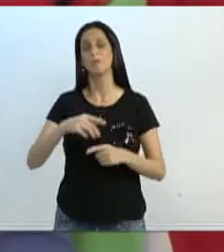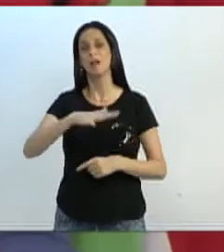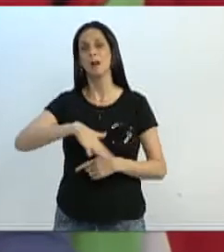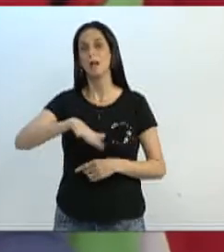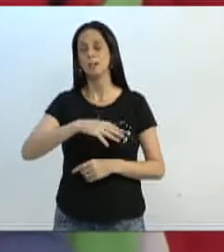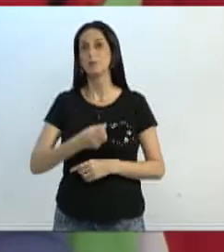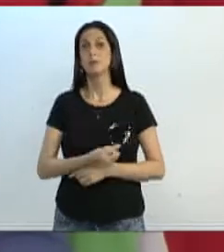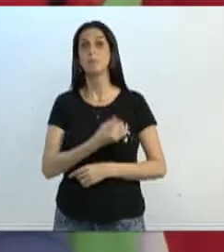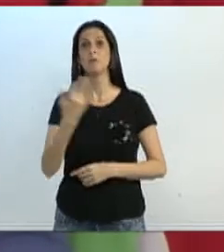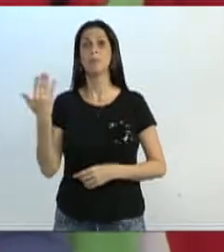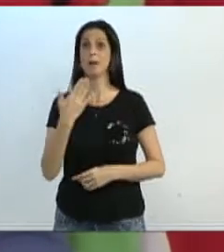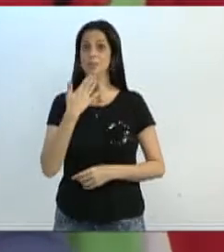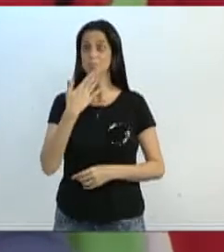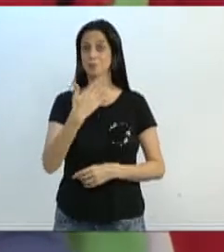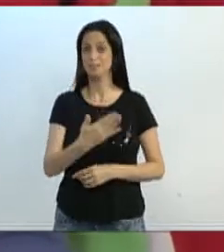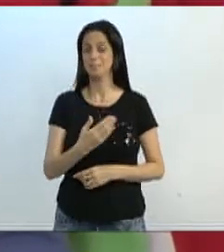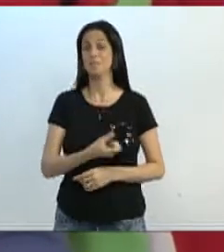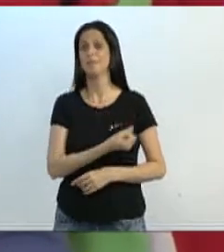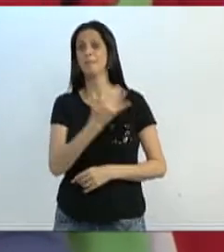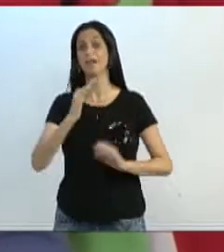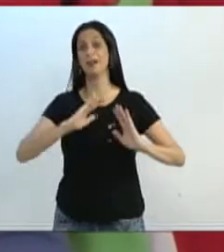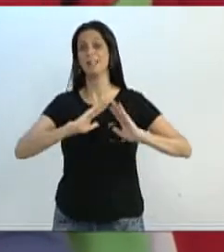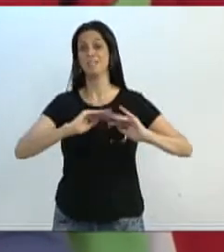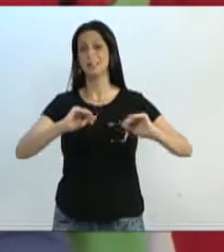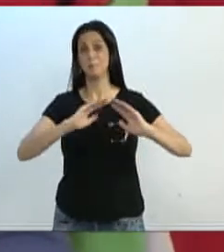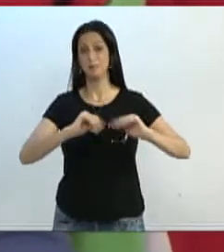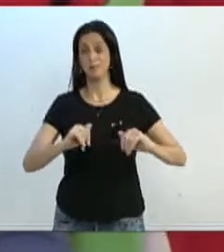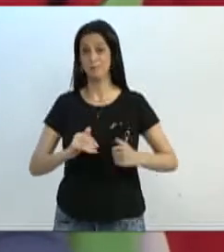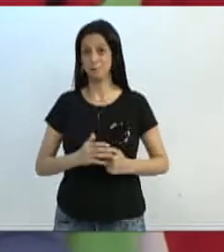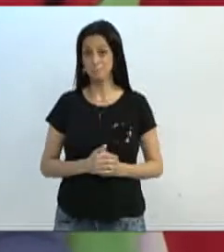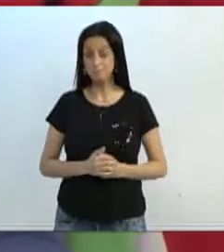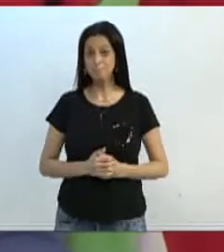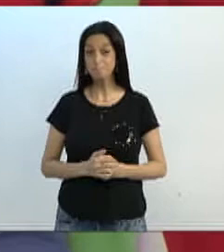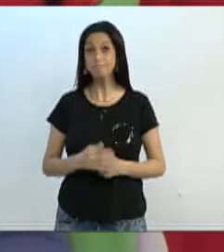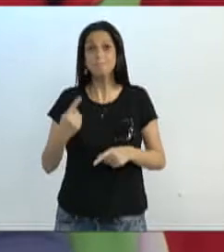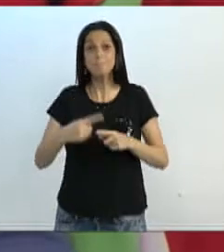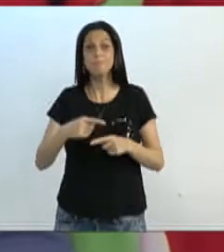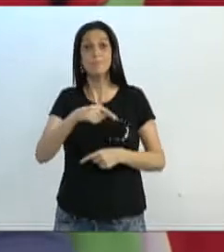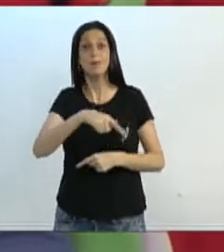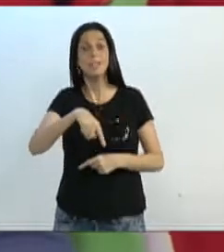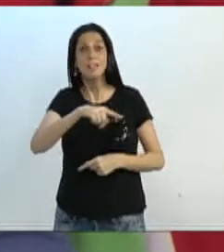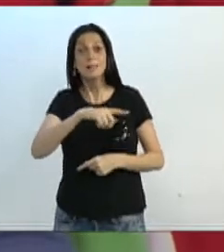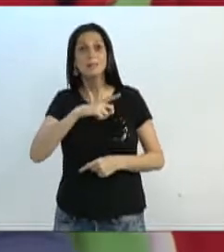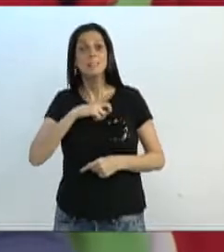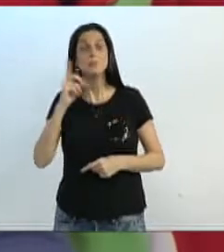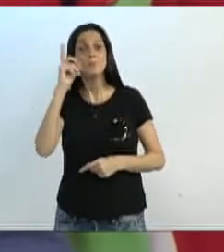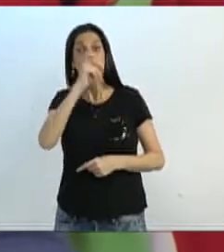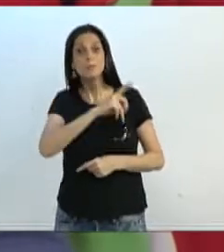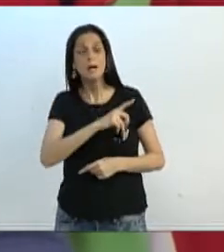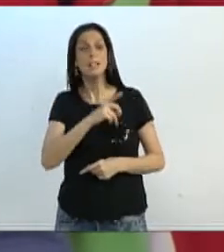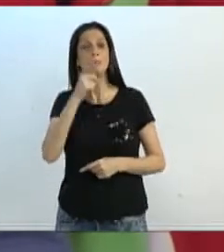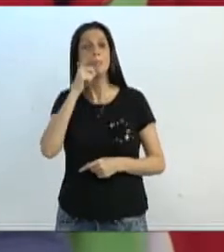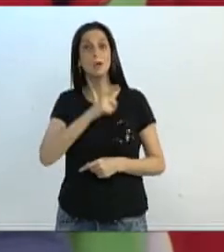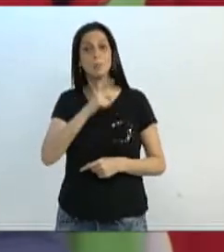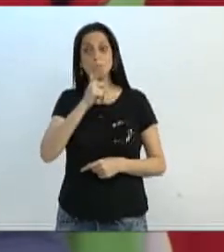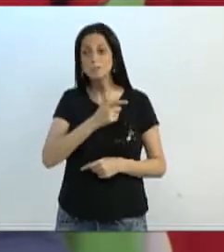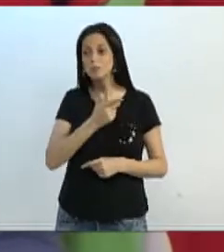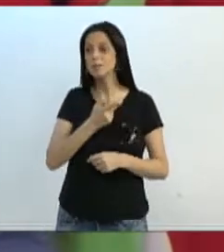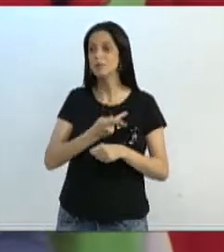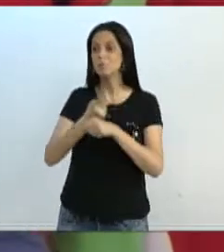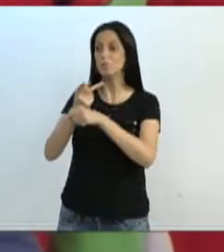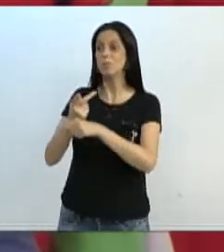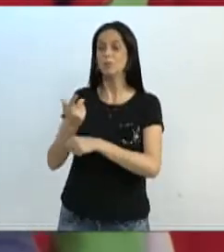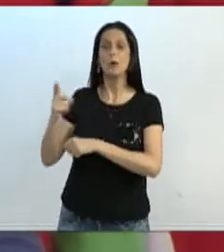constantes, a questão deslocamento também tem dificuldades, então peço encarecidamente que possamos viabilizar